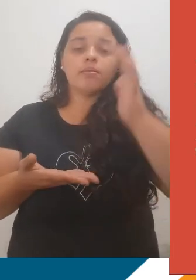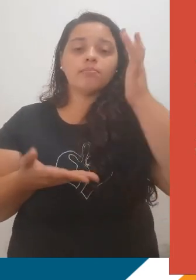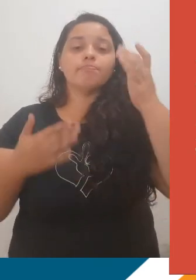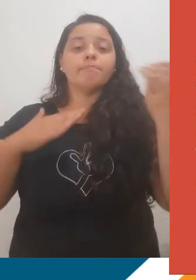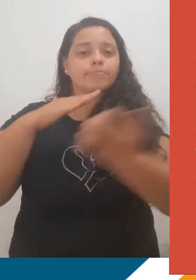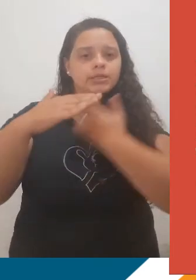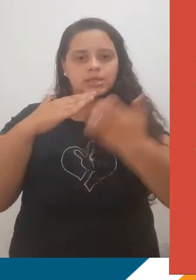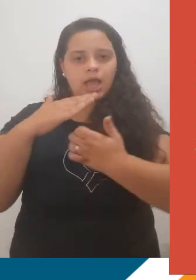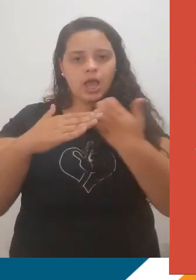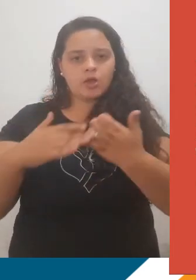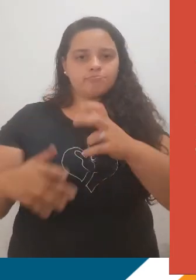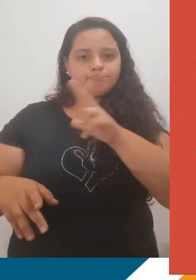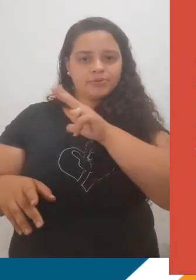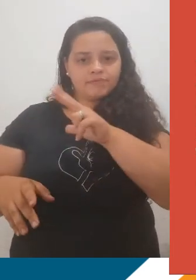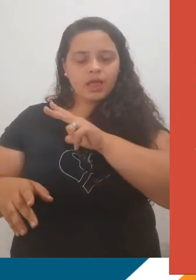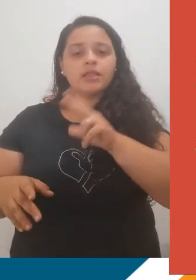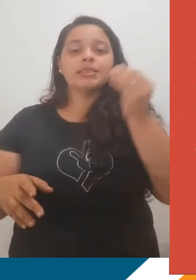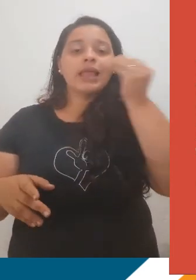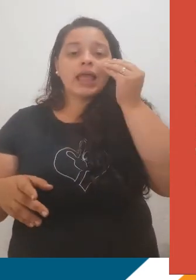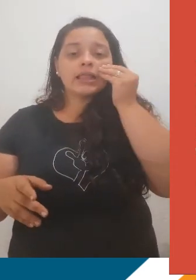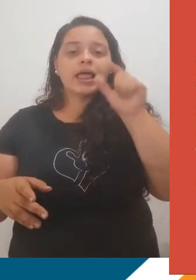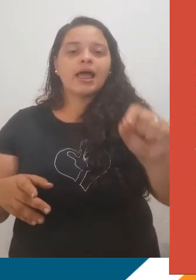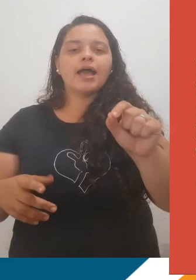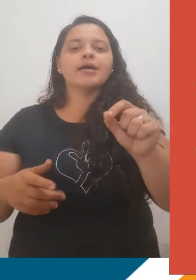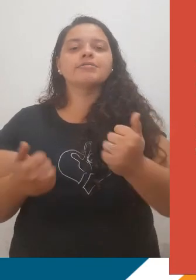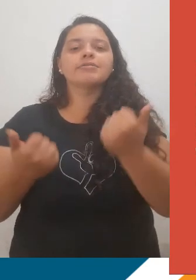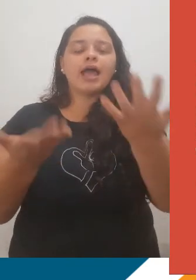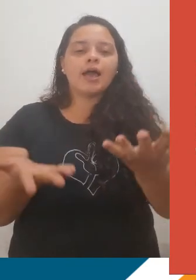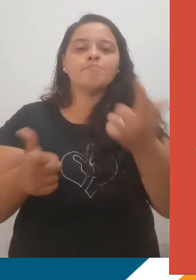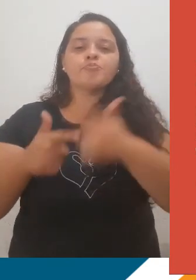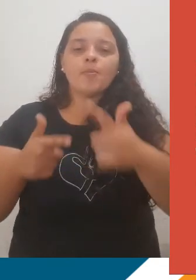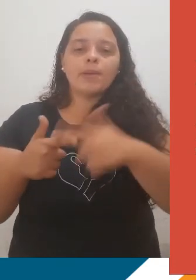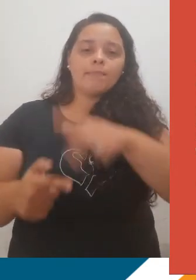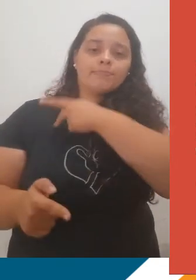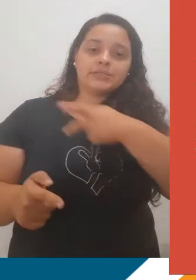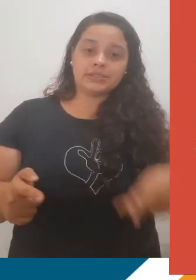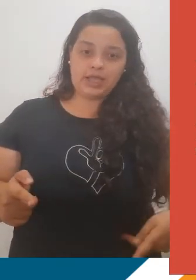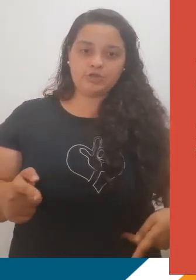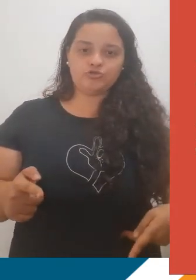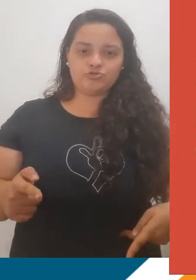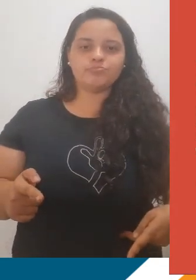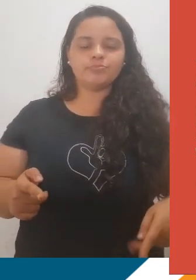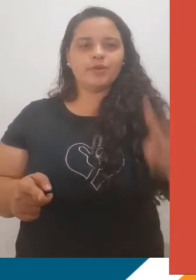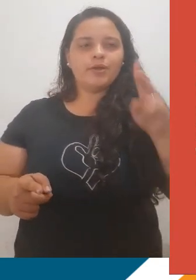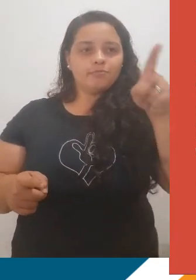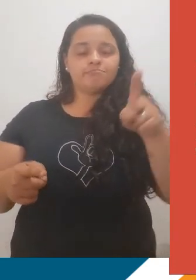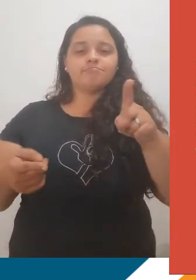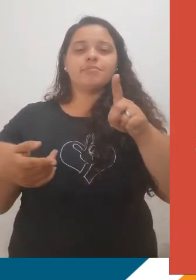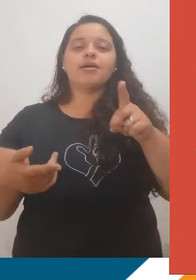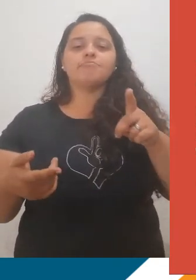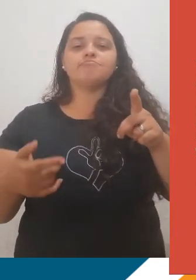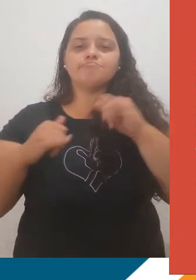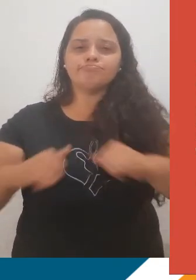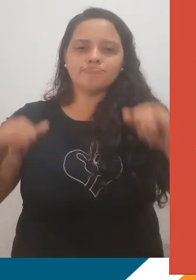tentam desestabilizar alguns governos vinculados ao trabalhismo, como, por exemplo, o governo do João Goulart, que é o governo